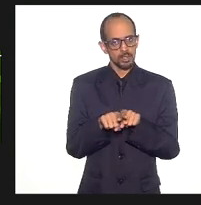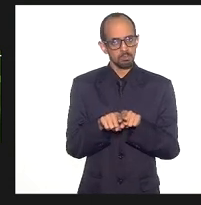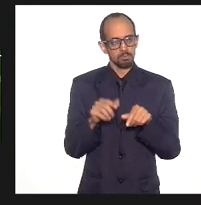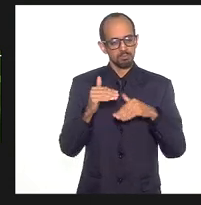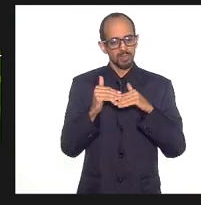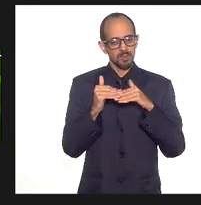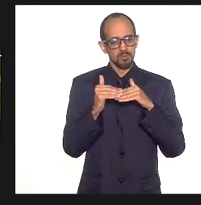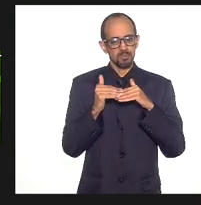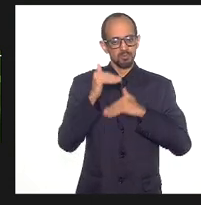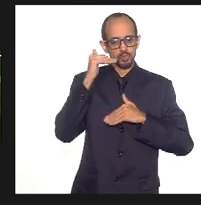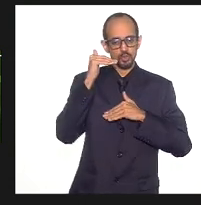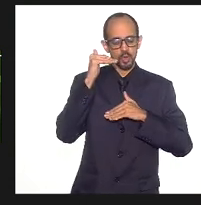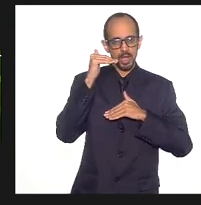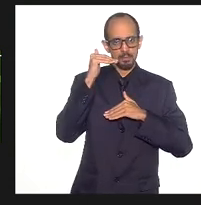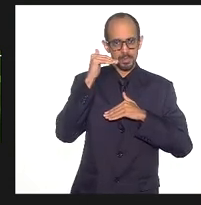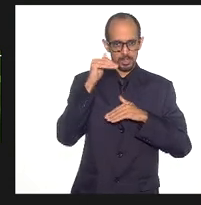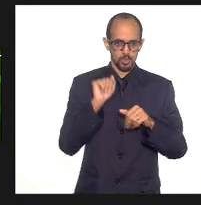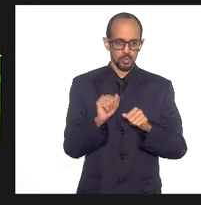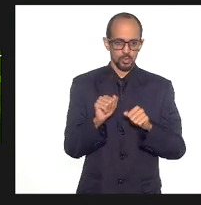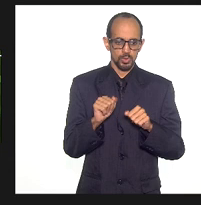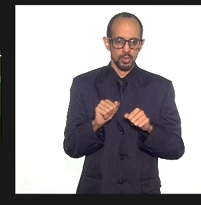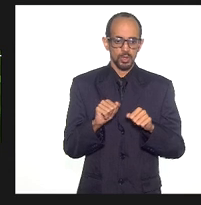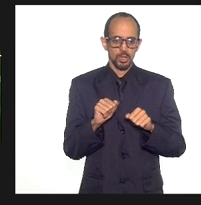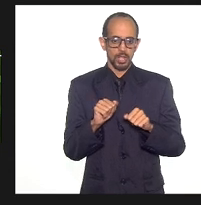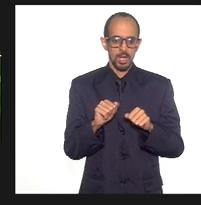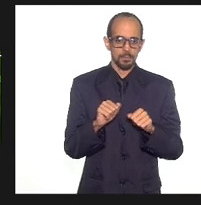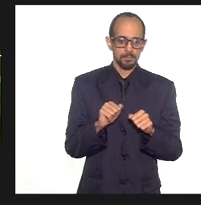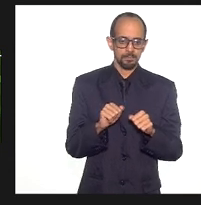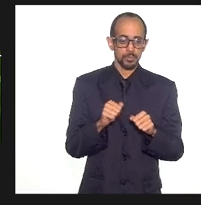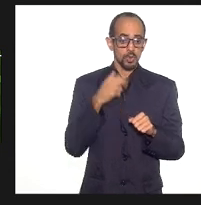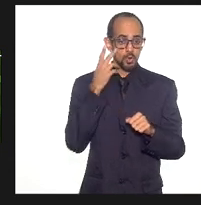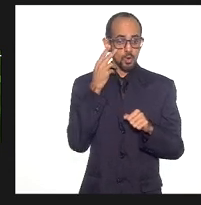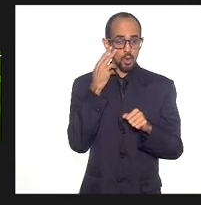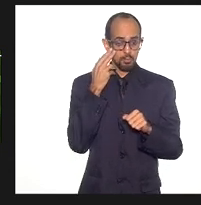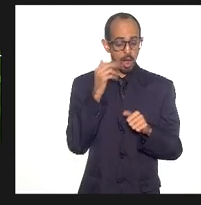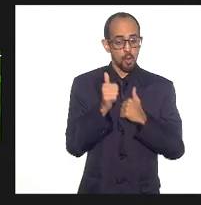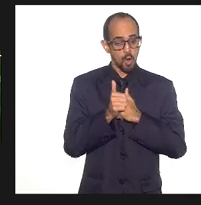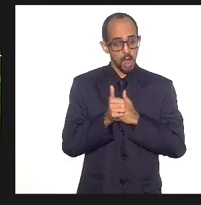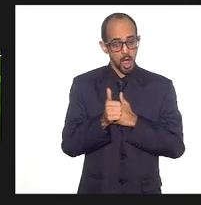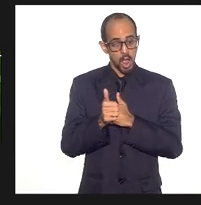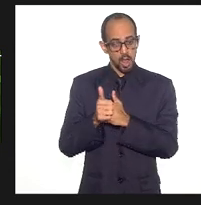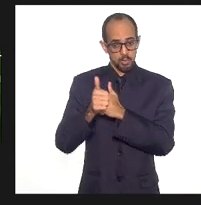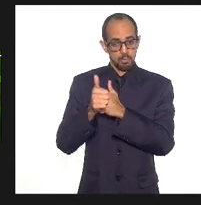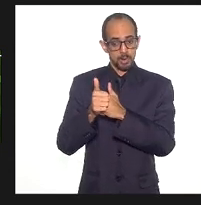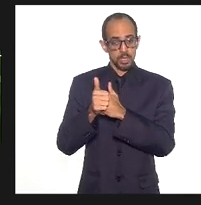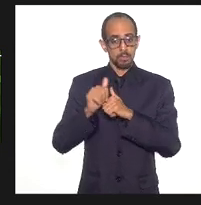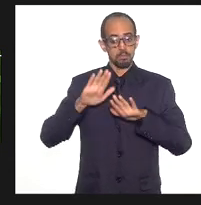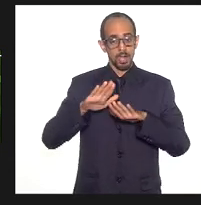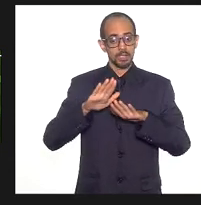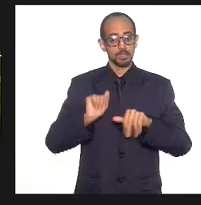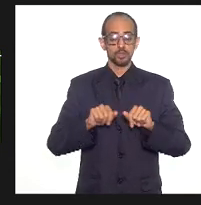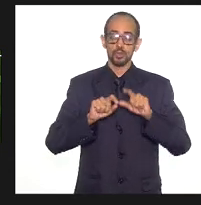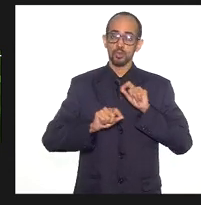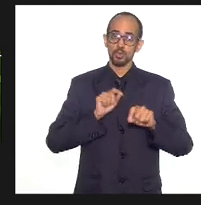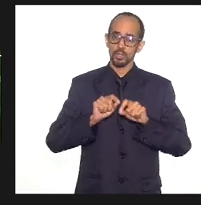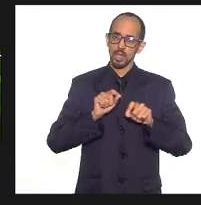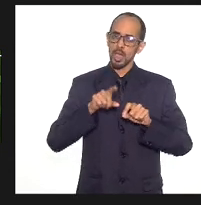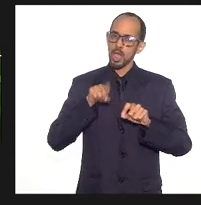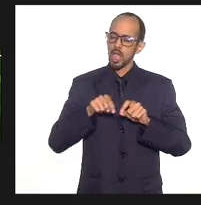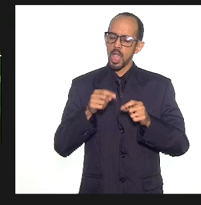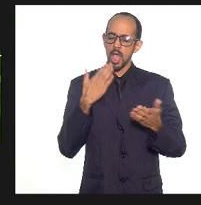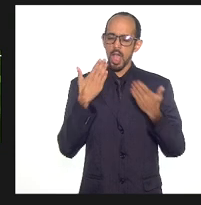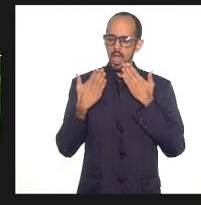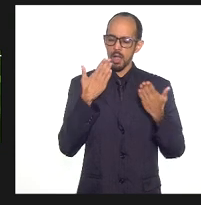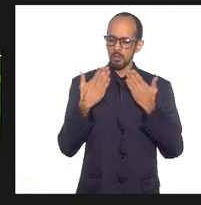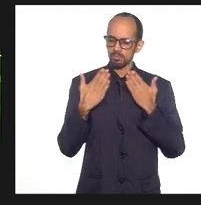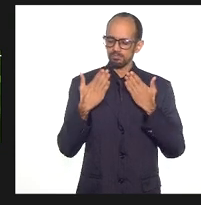essa correlação que a gente apresenta na tela, né? Mas, de qualquer maneira, são análises feitas